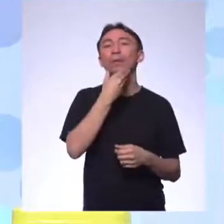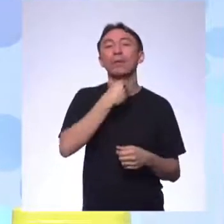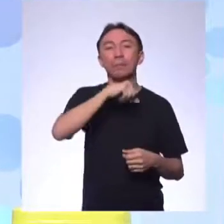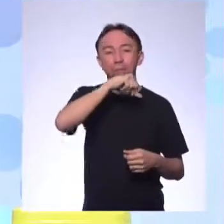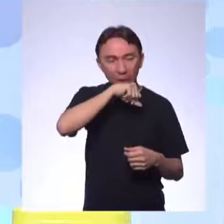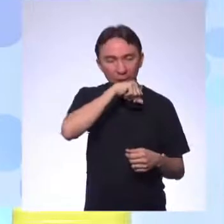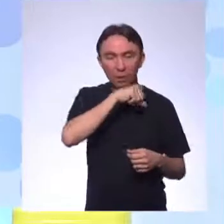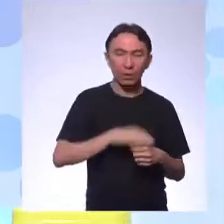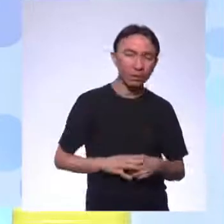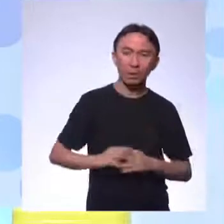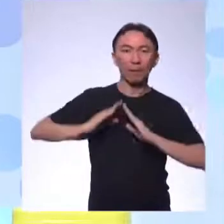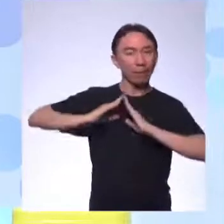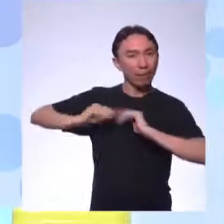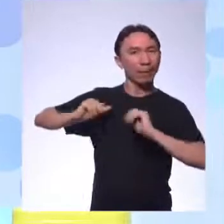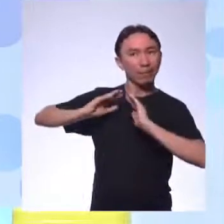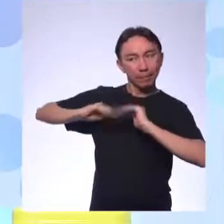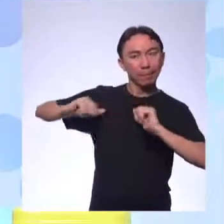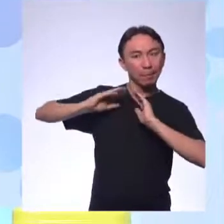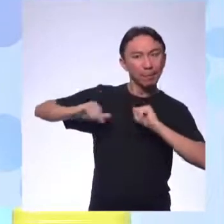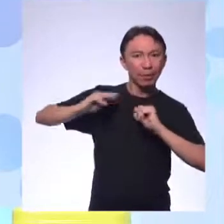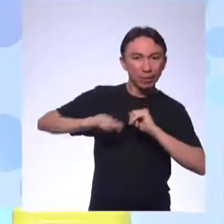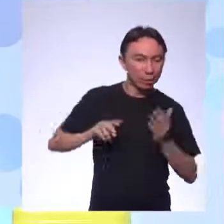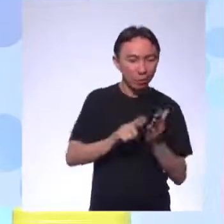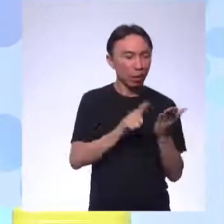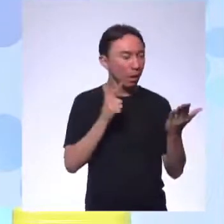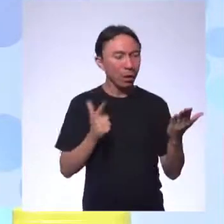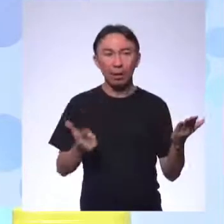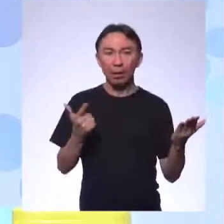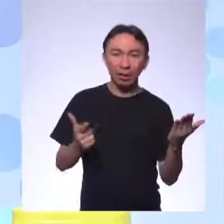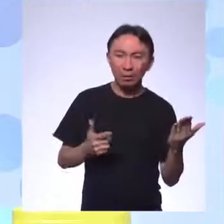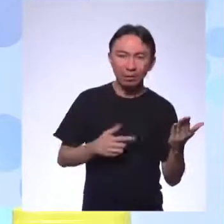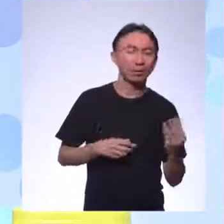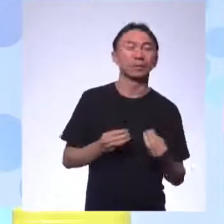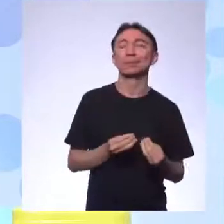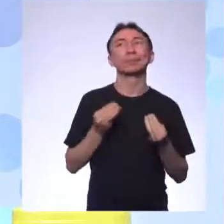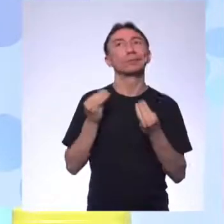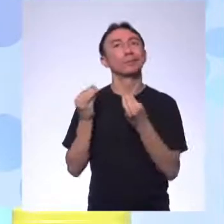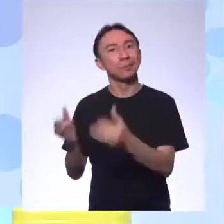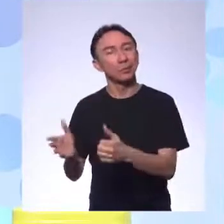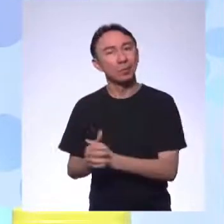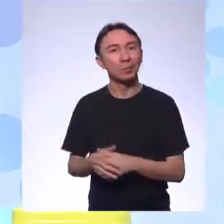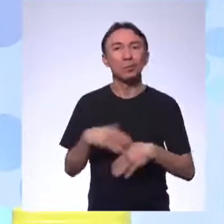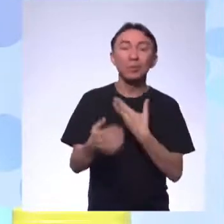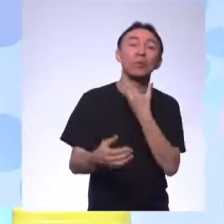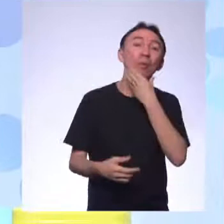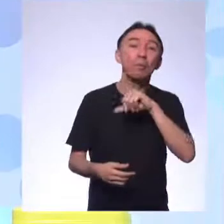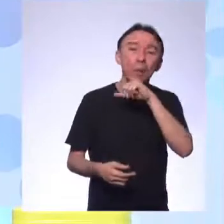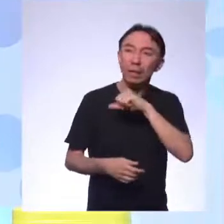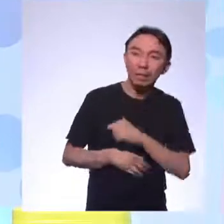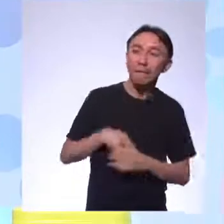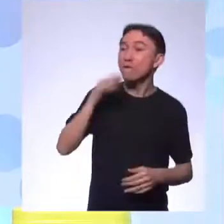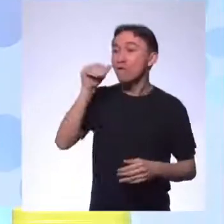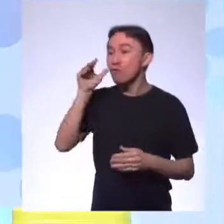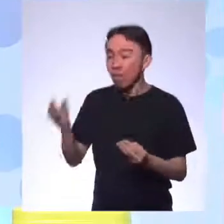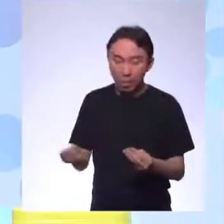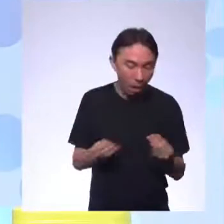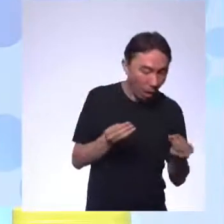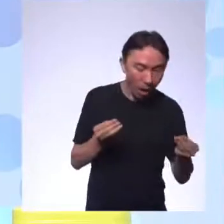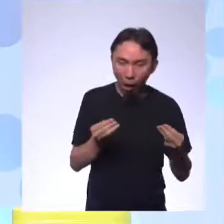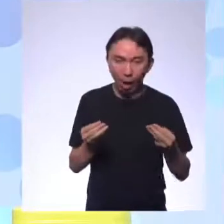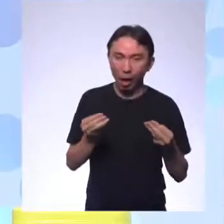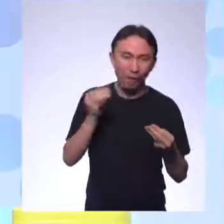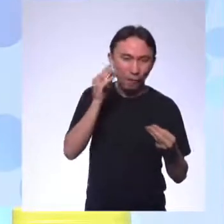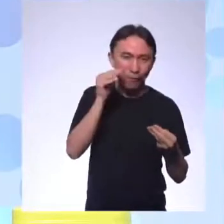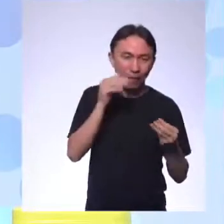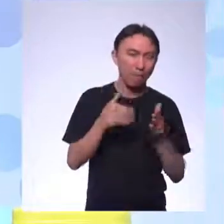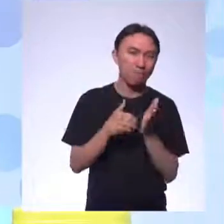sua parte, né? Aí depois ele ia lá escondido e lia também, porque ficava curioso, as histórias são legais, não são apenas para mulheres. Então, agora de novo